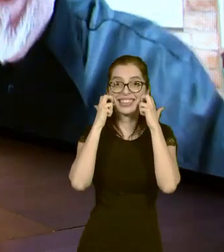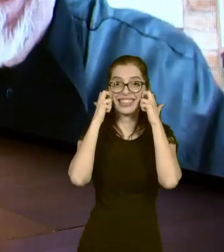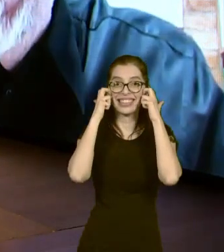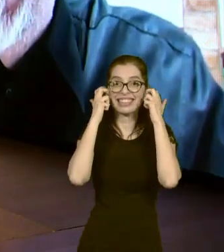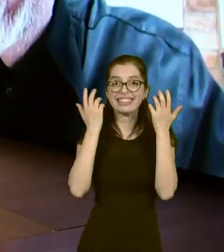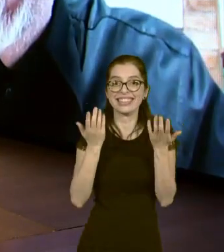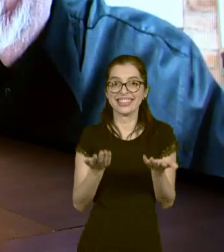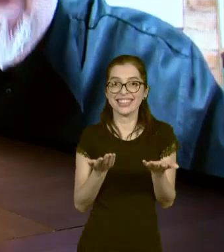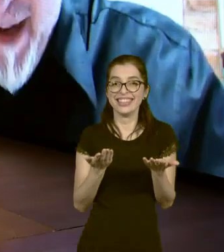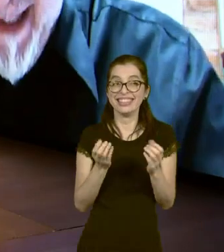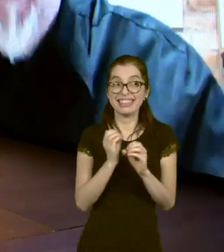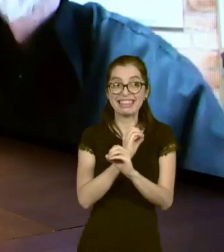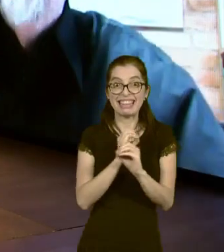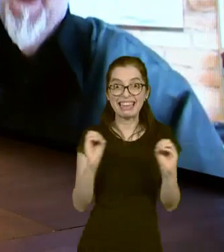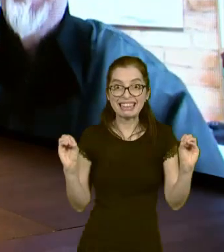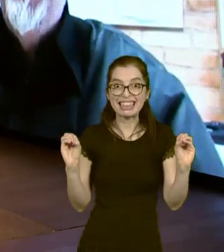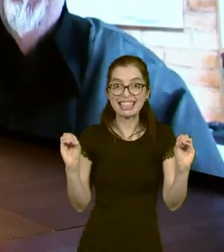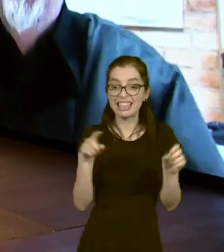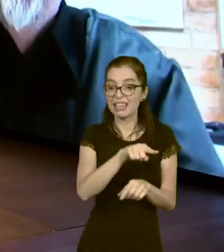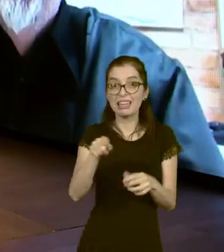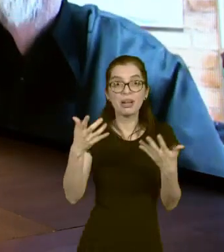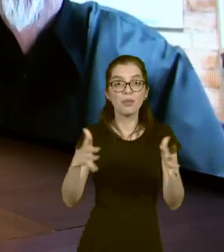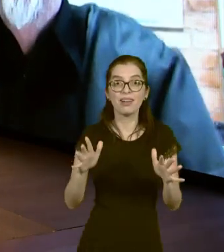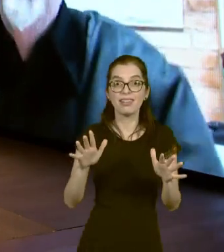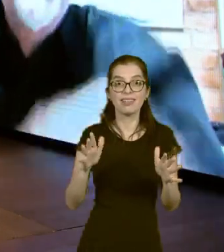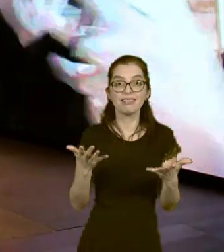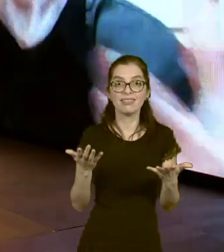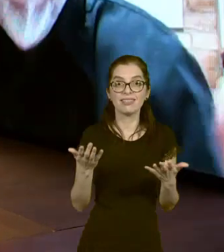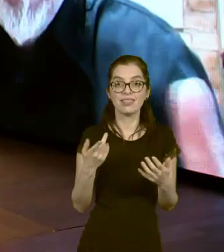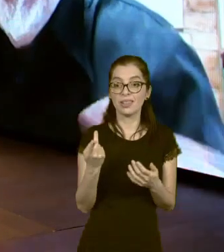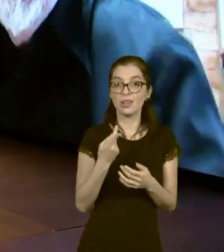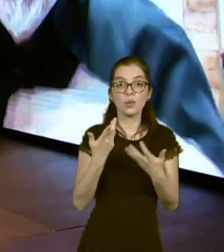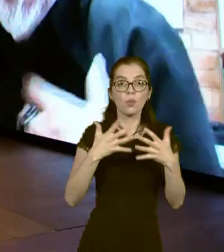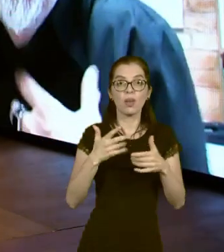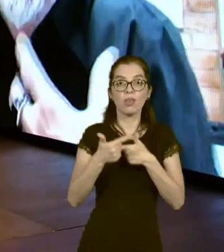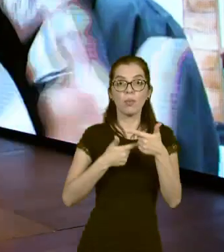dele. Quem gostaria de ir fazer a peça dele? Ninguém.